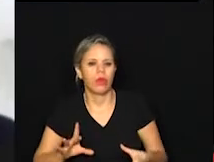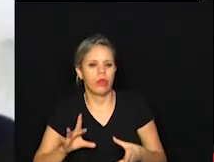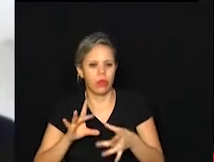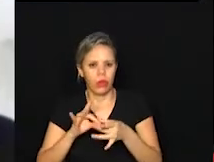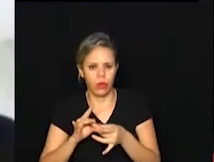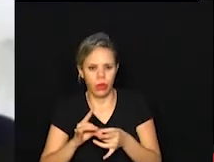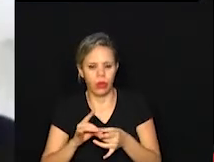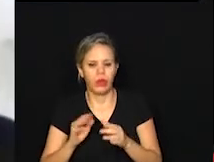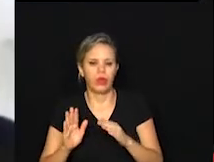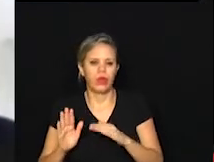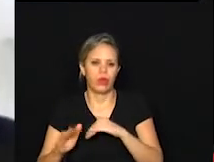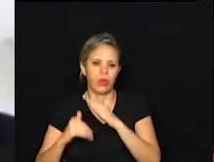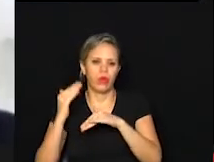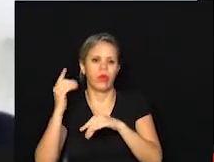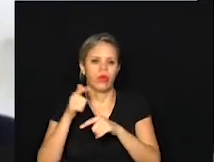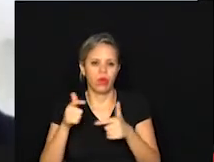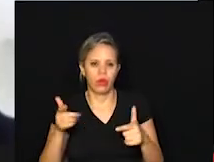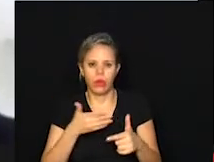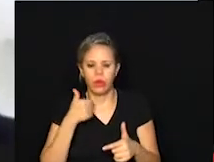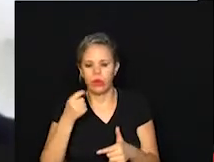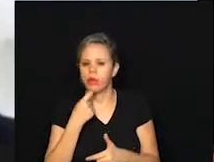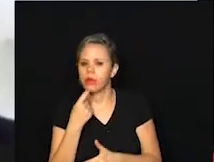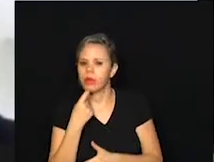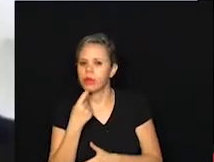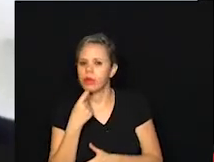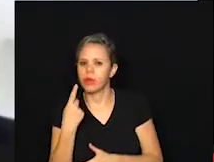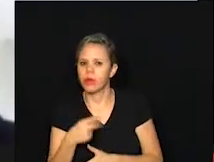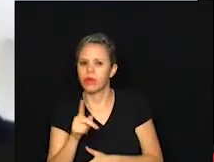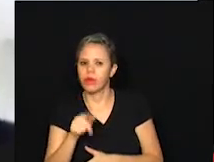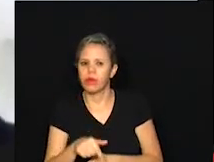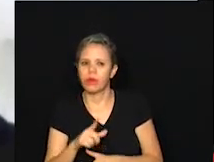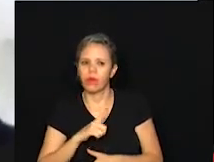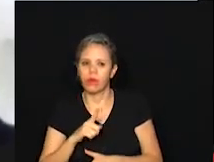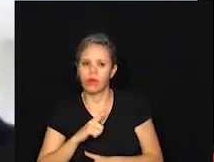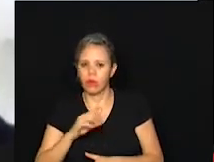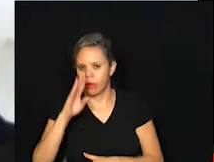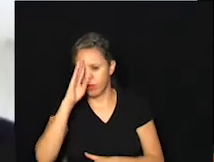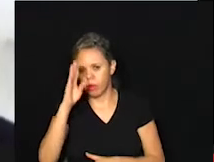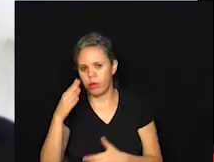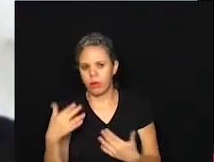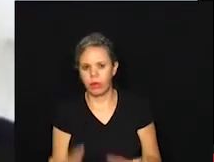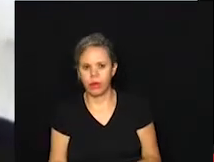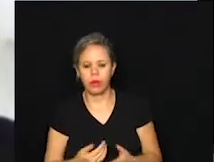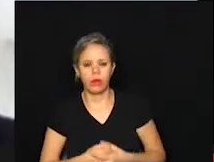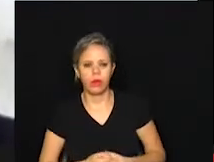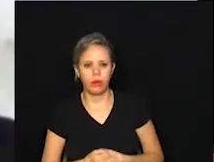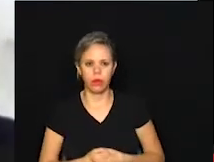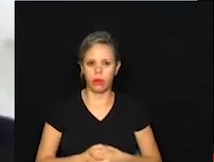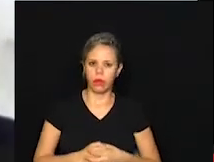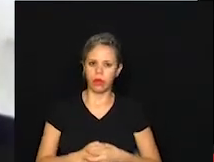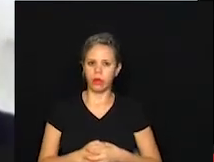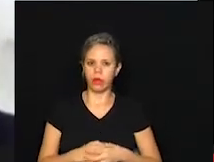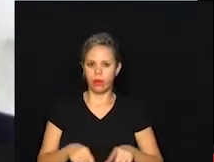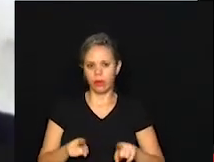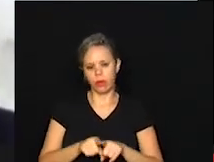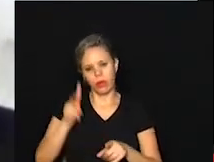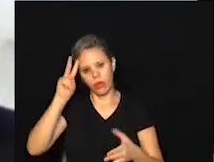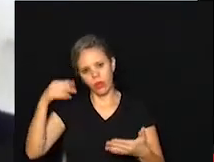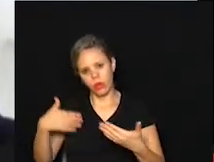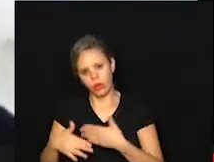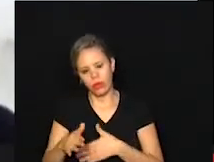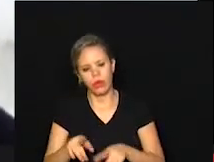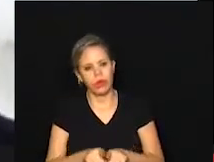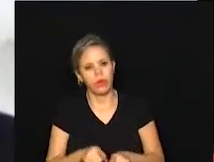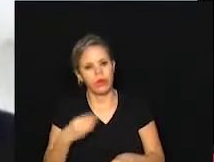nessa construção. Campinas, de fato, tem um protagonismo, né, também histórico, tanto